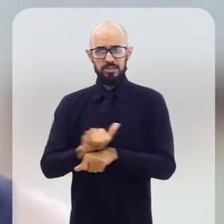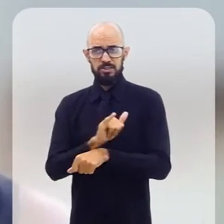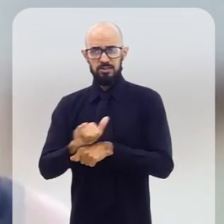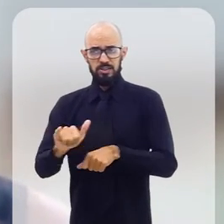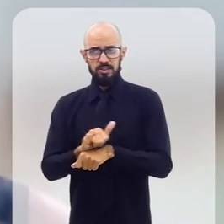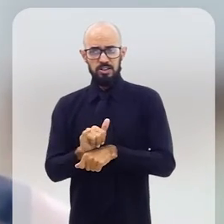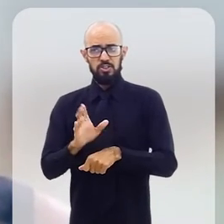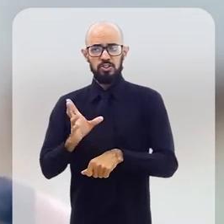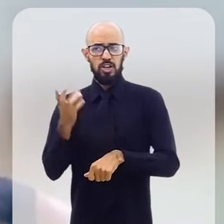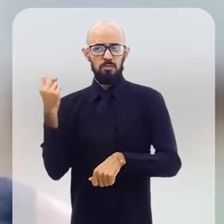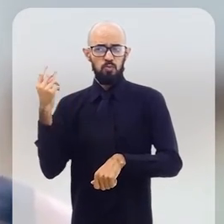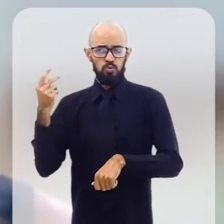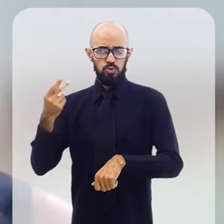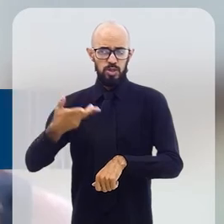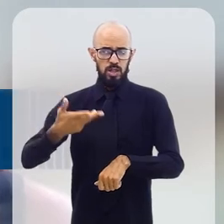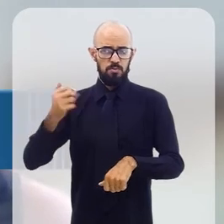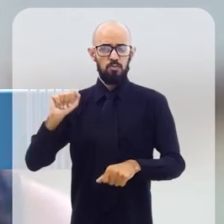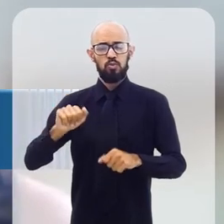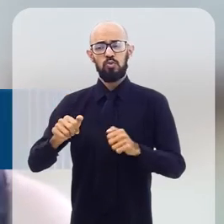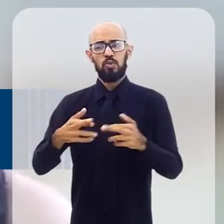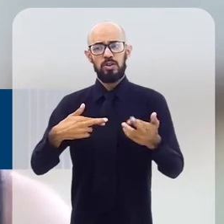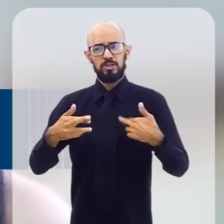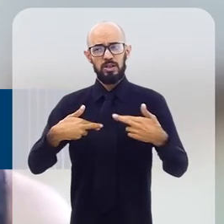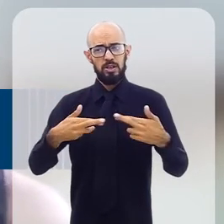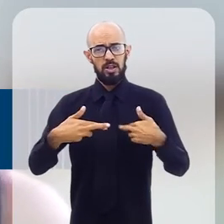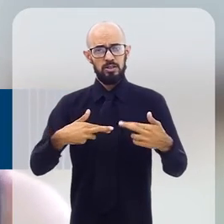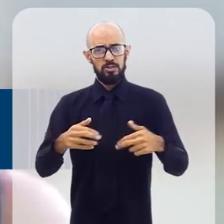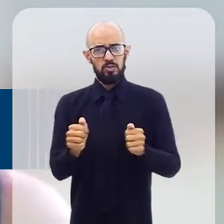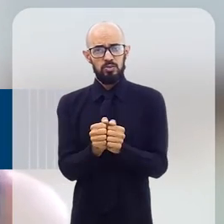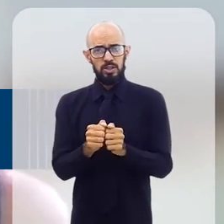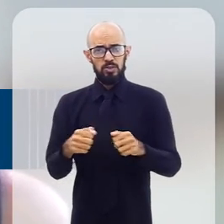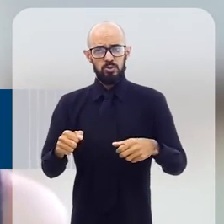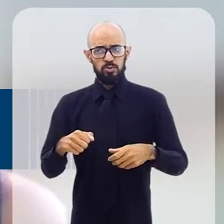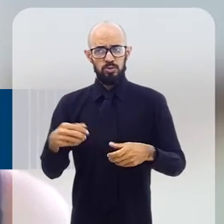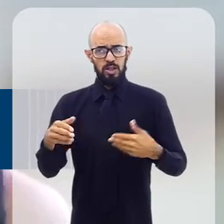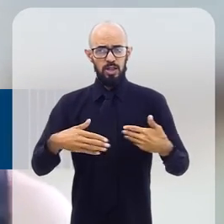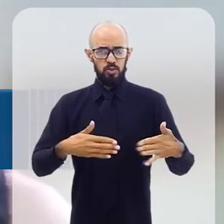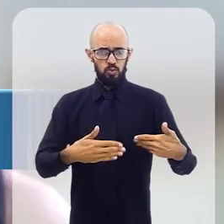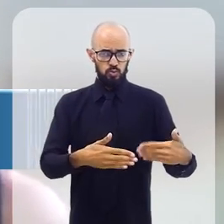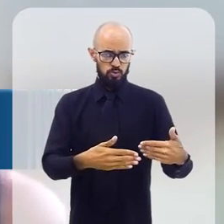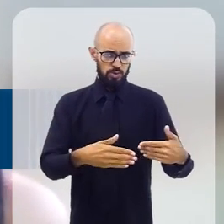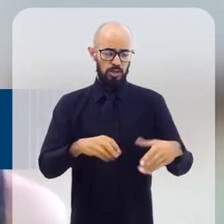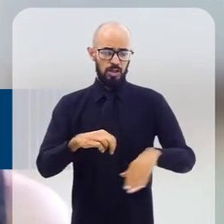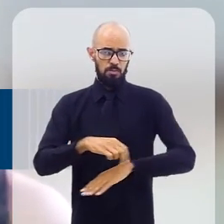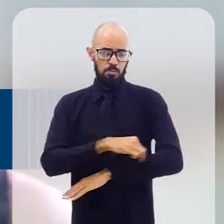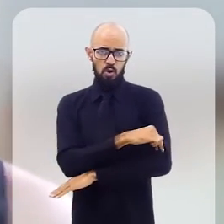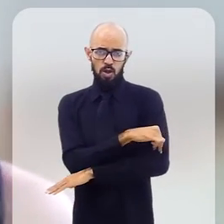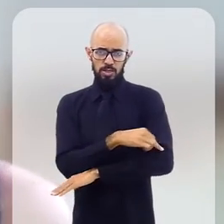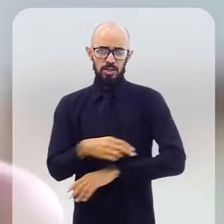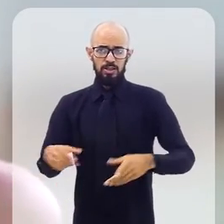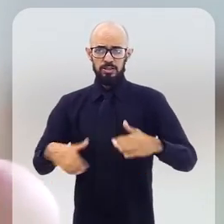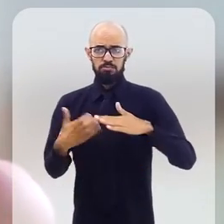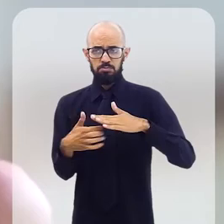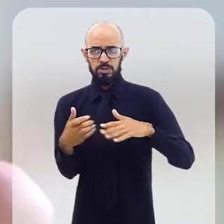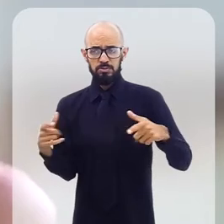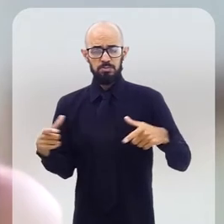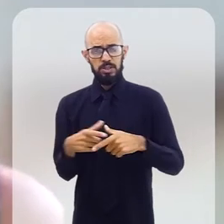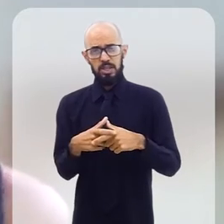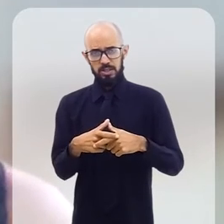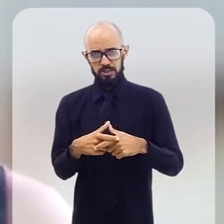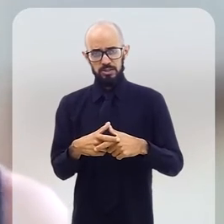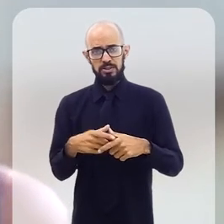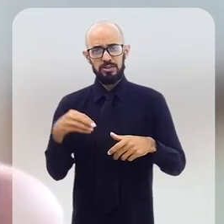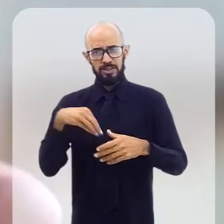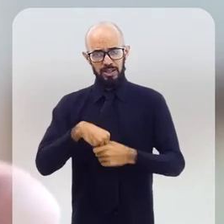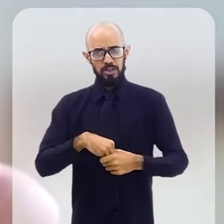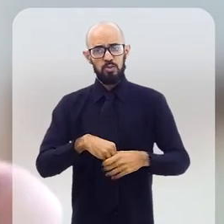frentes, há bastante tempo com essa questão do relacionamento, né, dentro da indústria da moda, da pequena empresa, né, que na